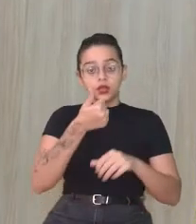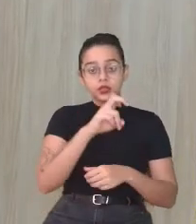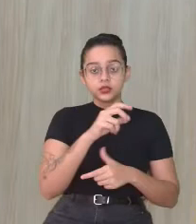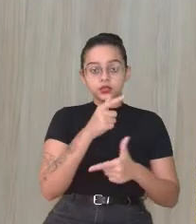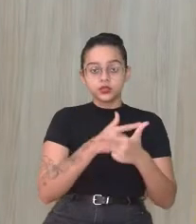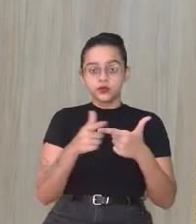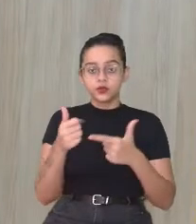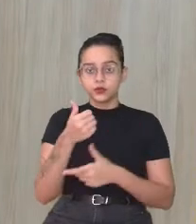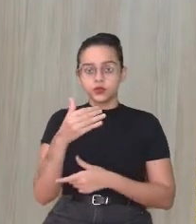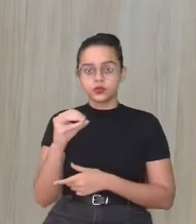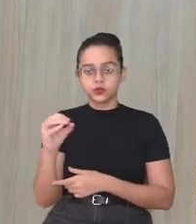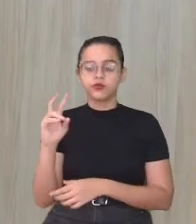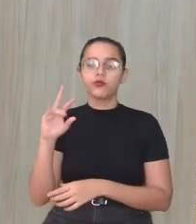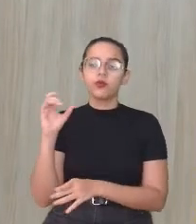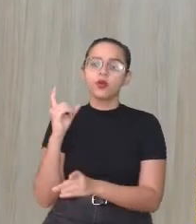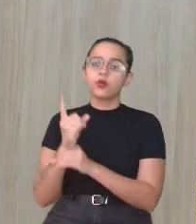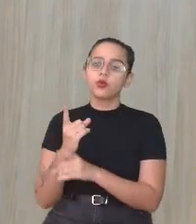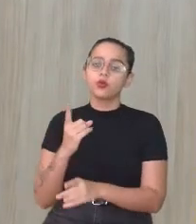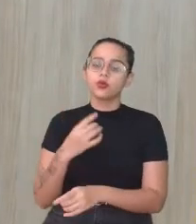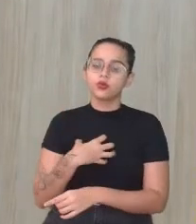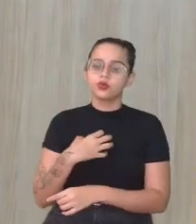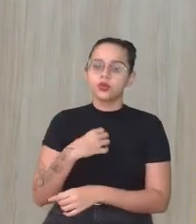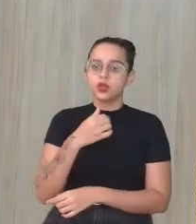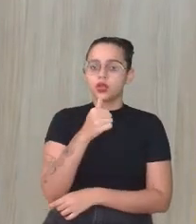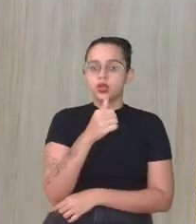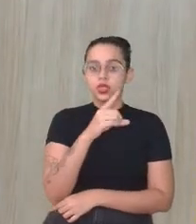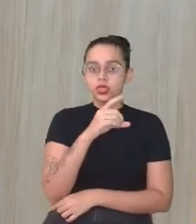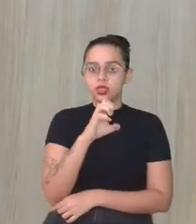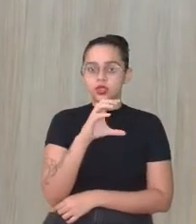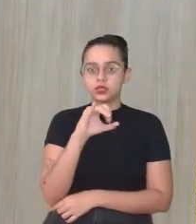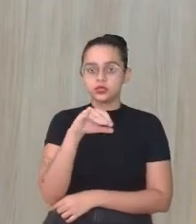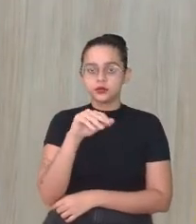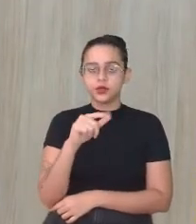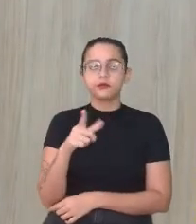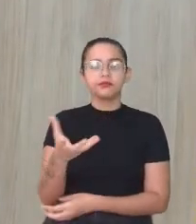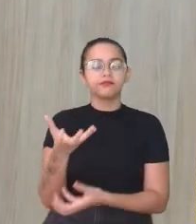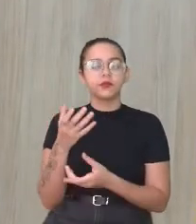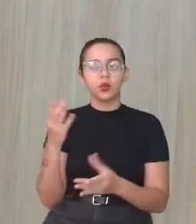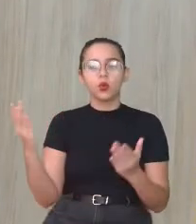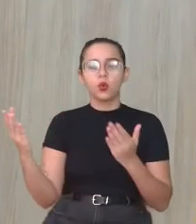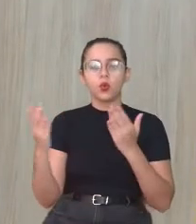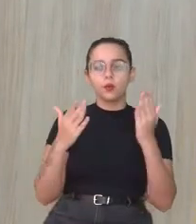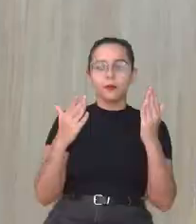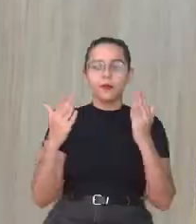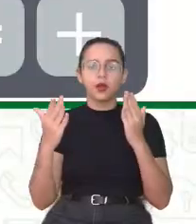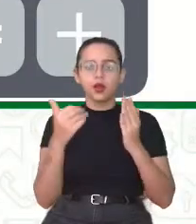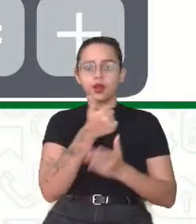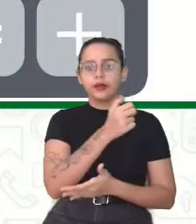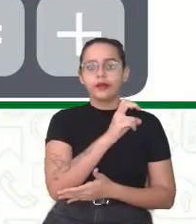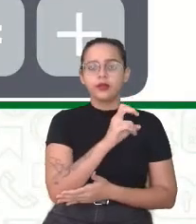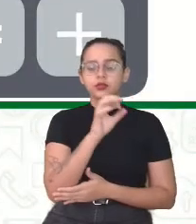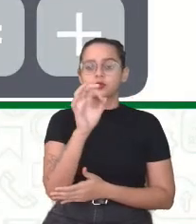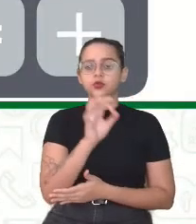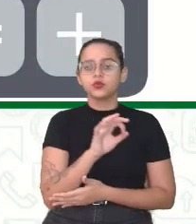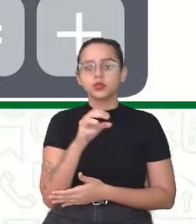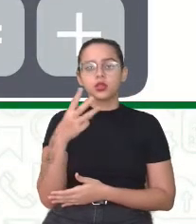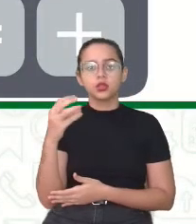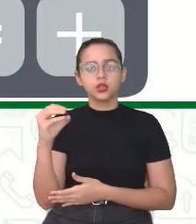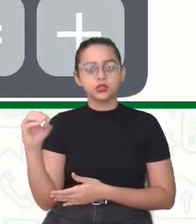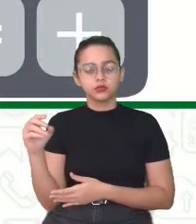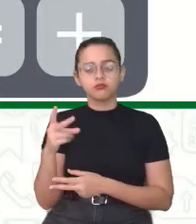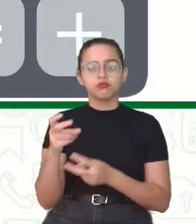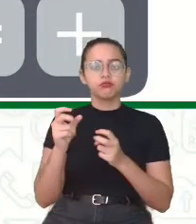Você vai encontrar na forma decimal. E eu quero comparar, eu quero fazer 15% de 300. Você